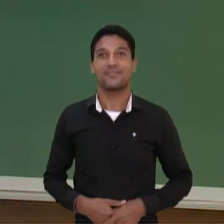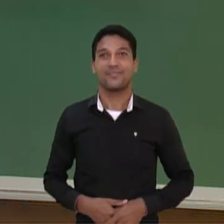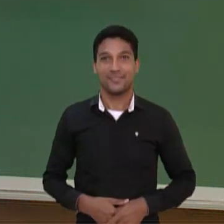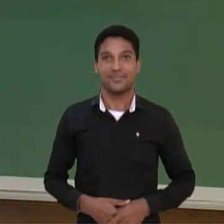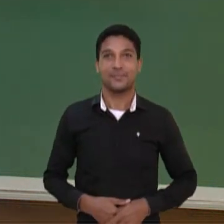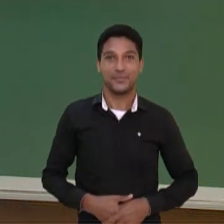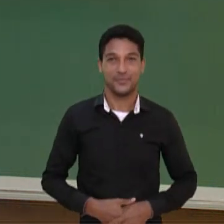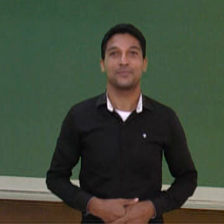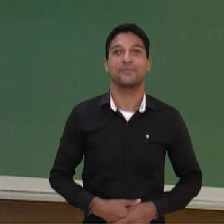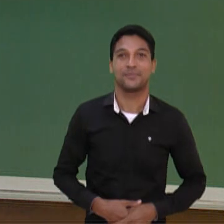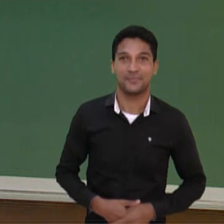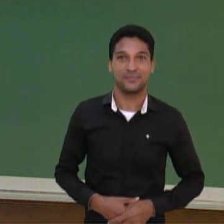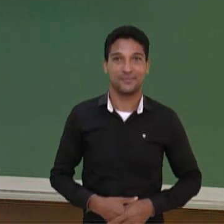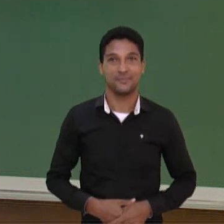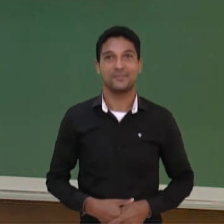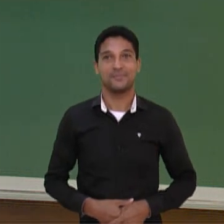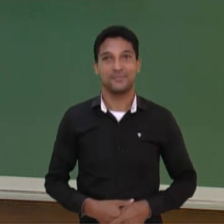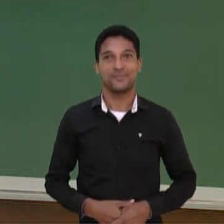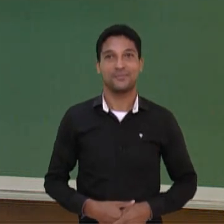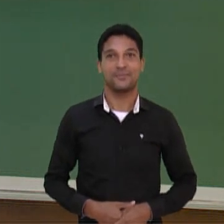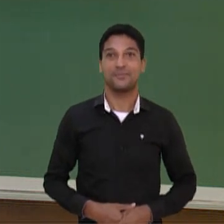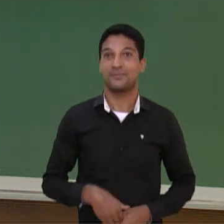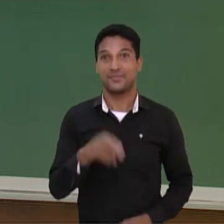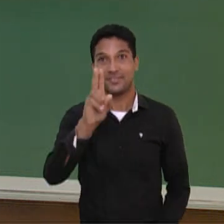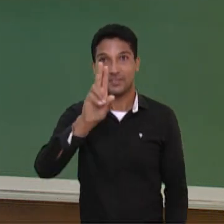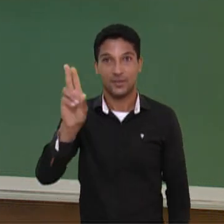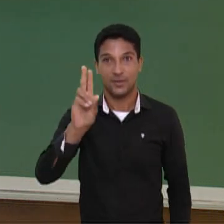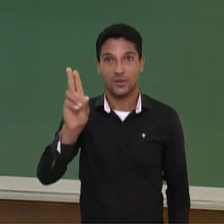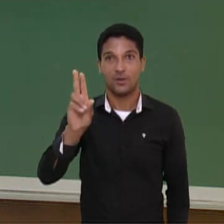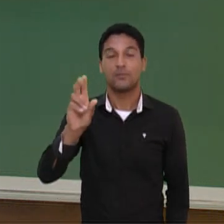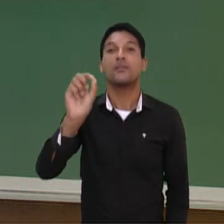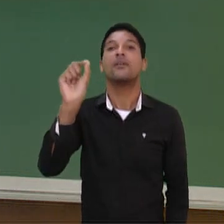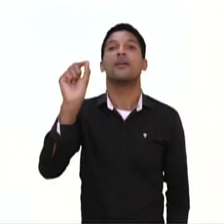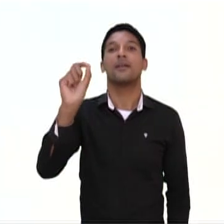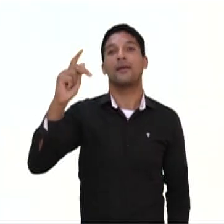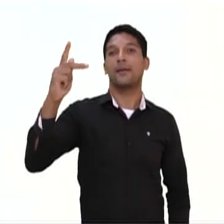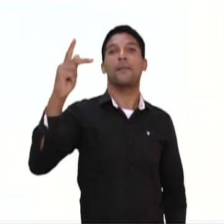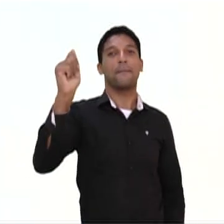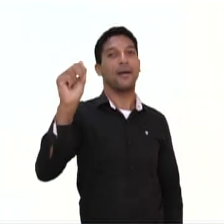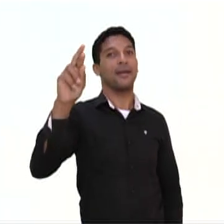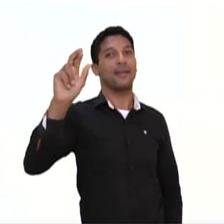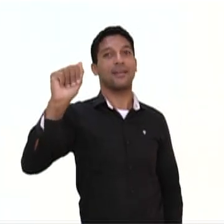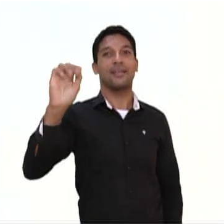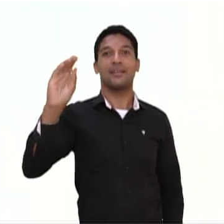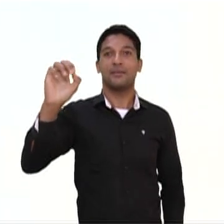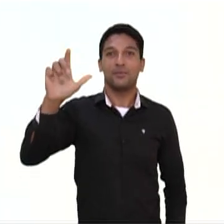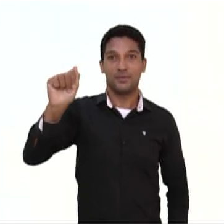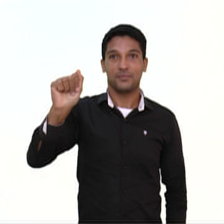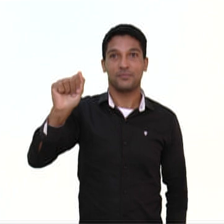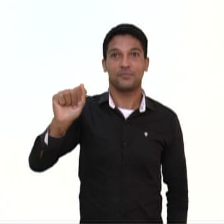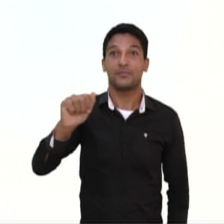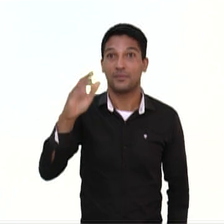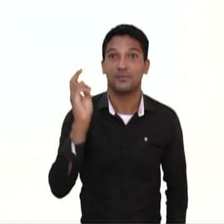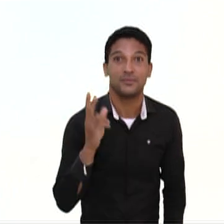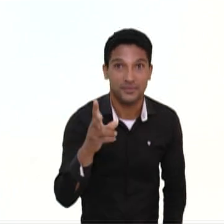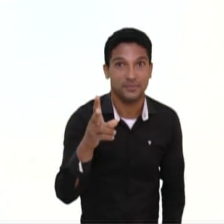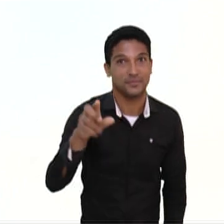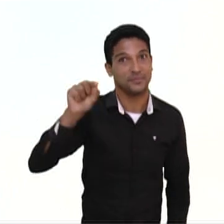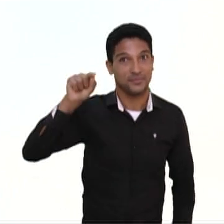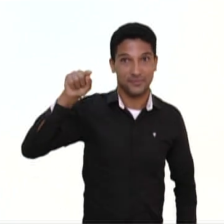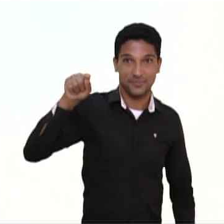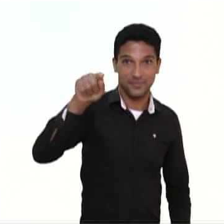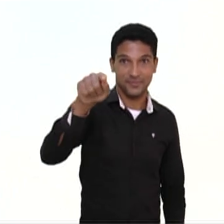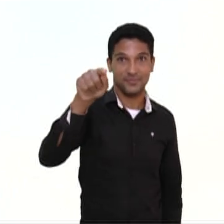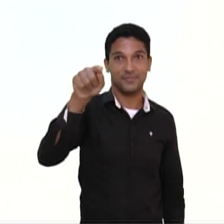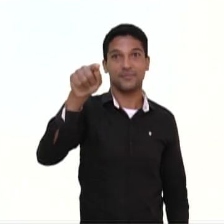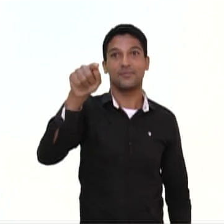É isso aí mesmo, né? O nome desse gráfico é a parábola, né? Então, todas as vezes que nós temos